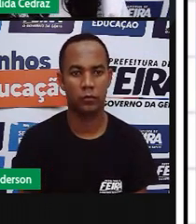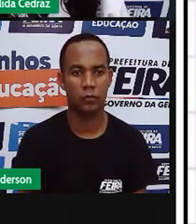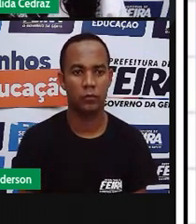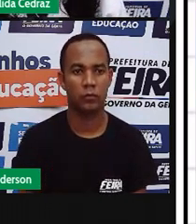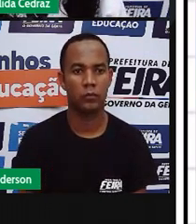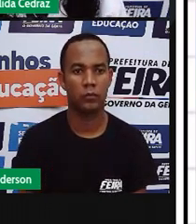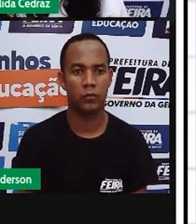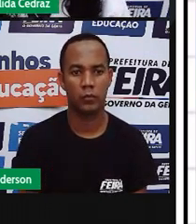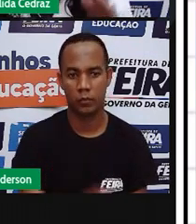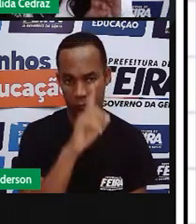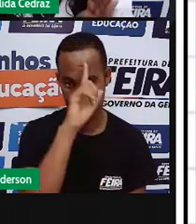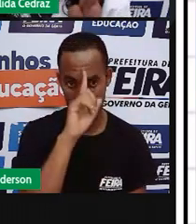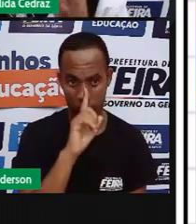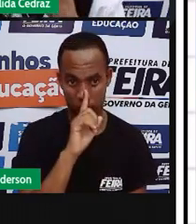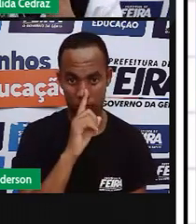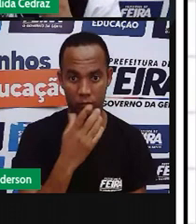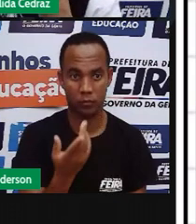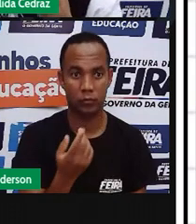Azul.